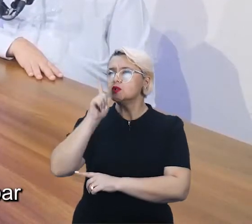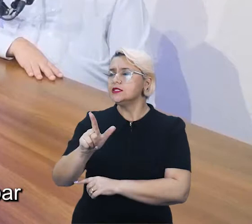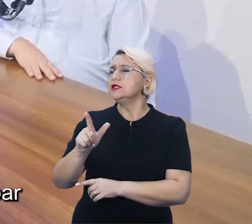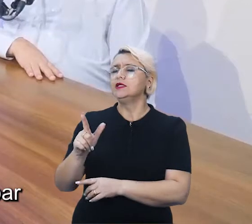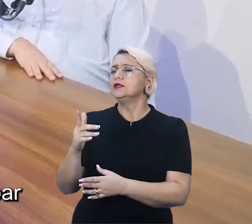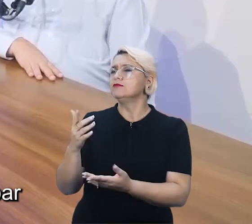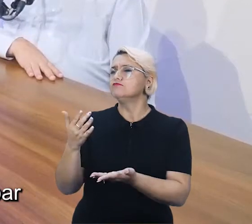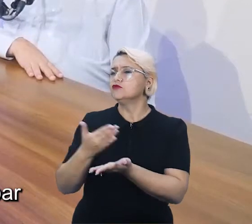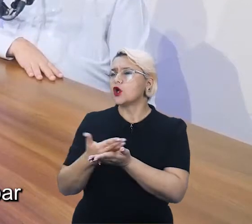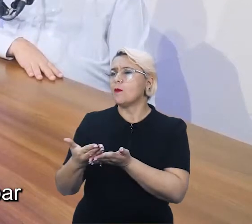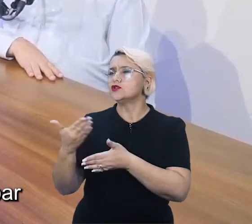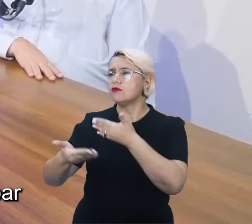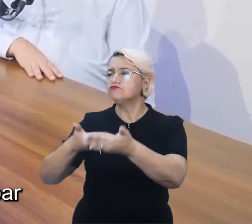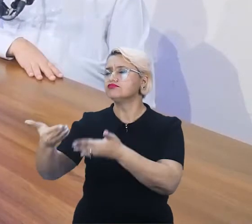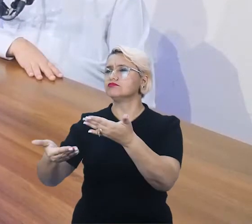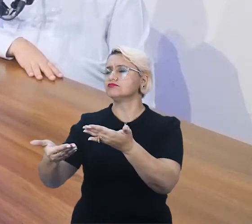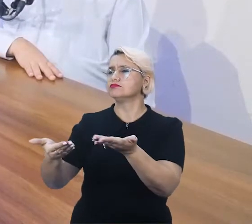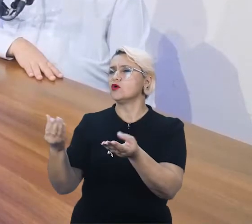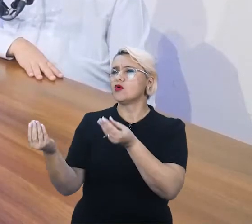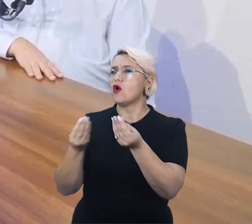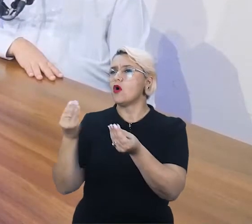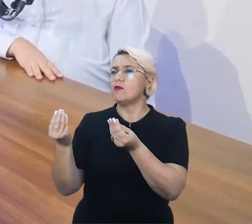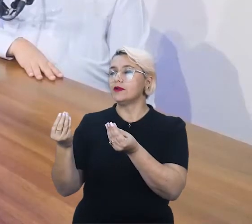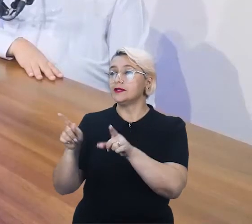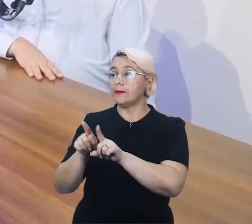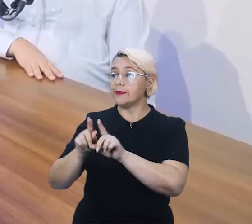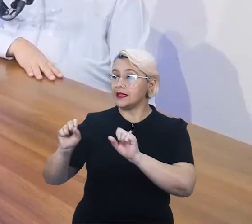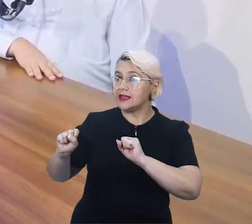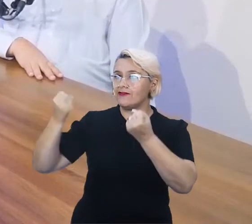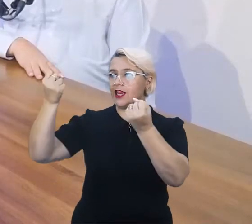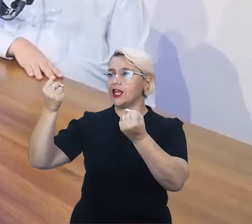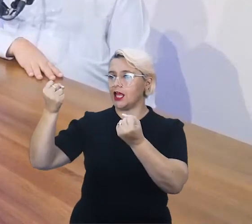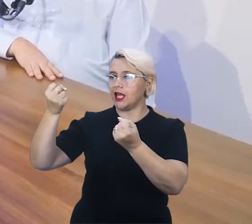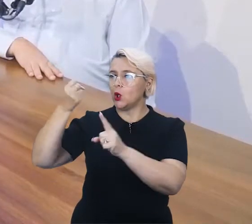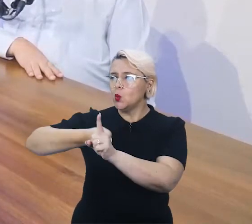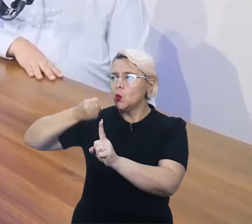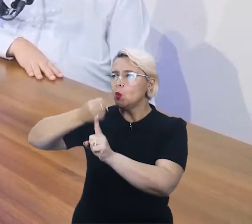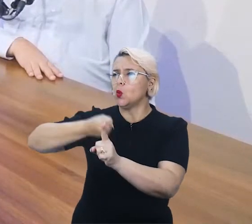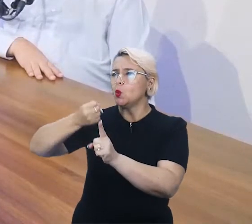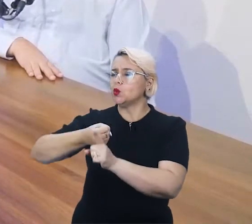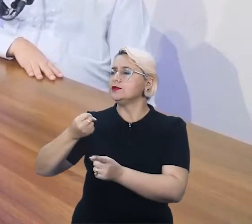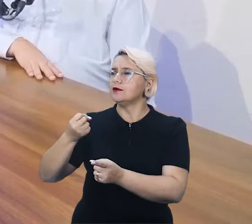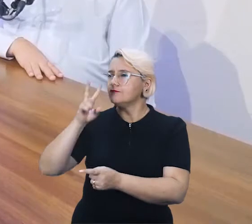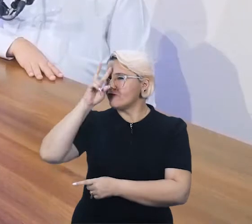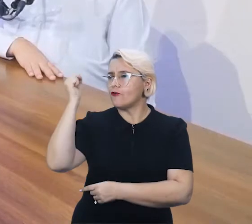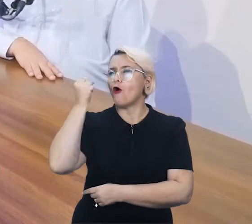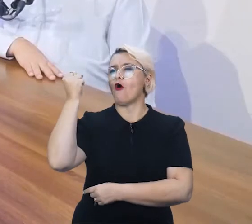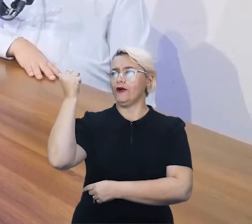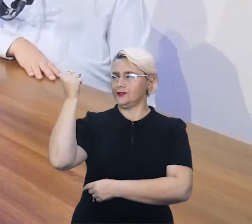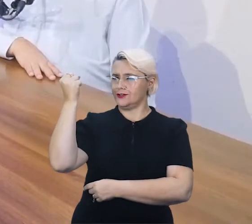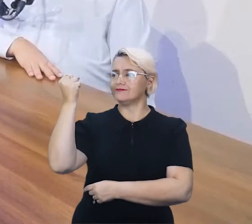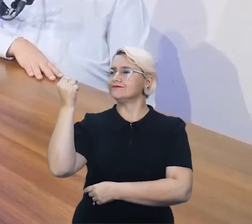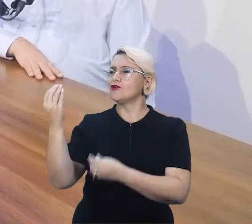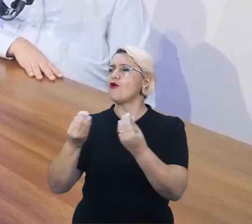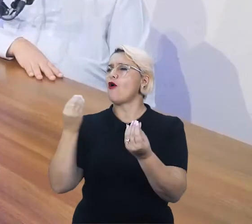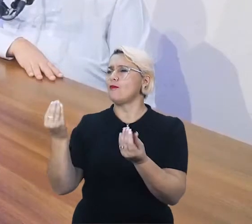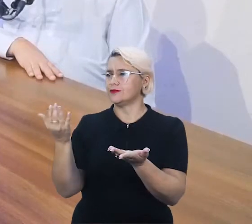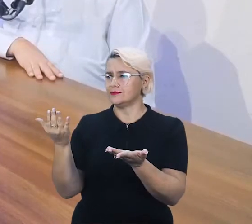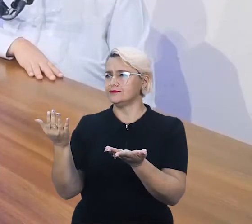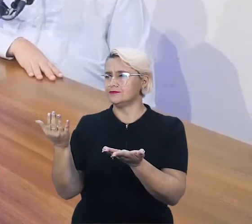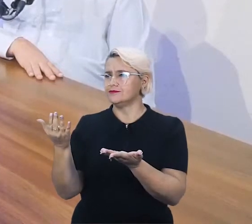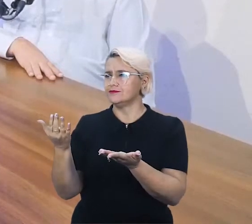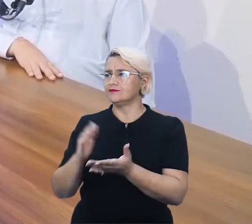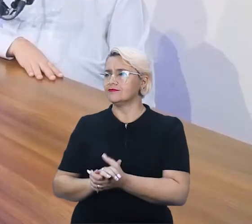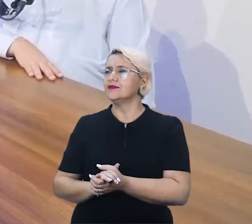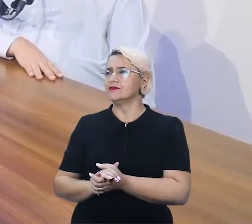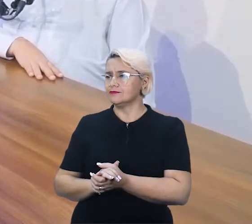que você passou a encampar e a defender essa bandeira assim de forma muito forte, muito incisiva,